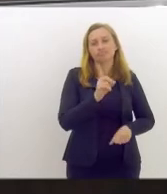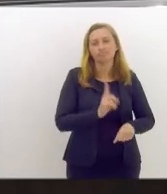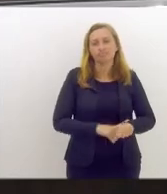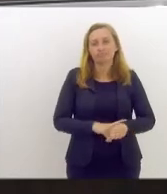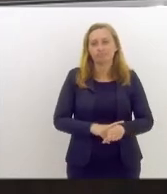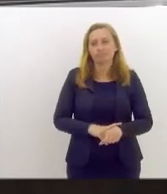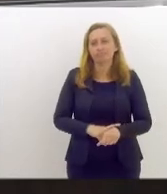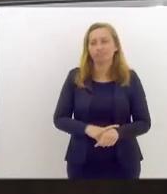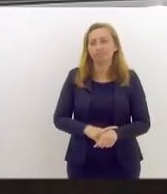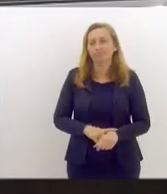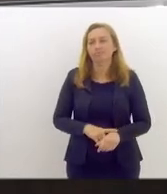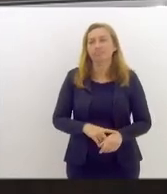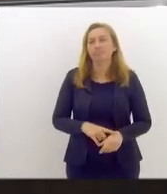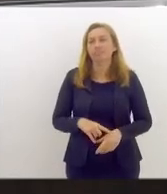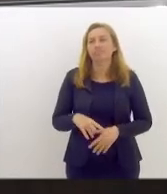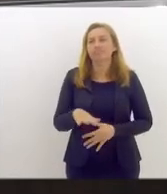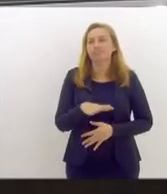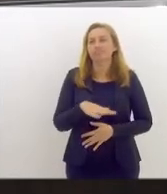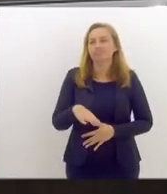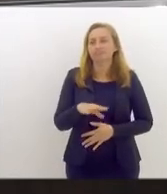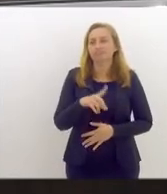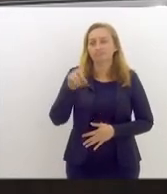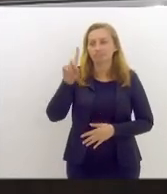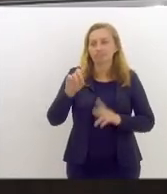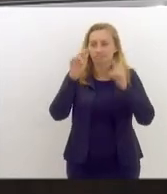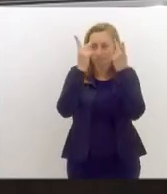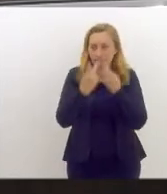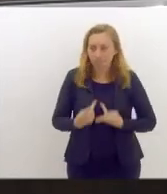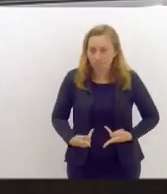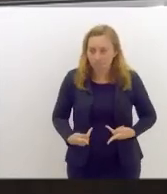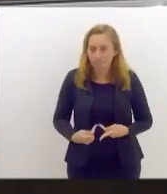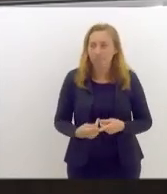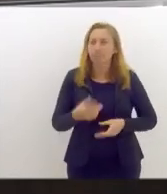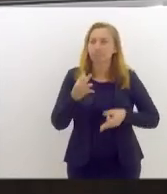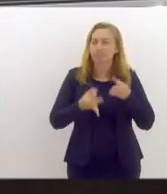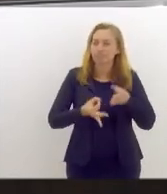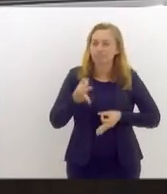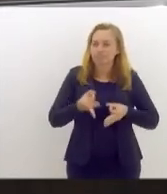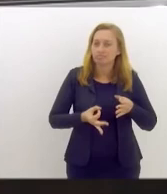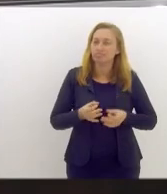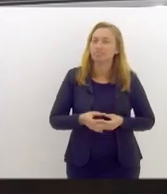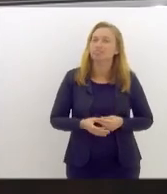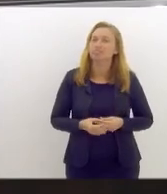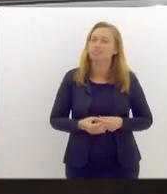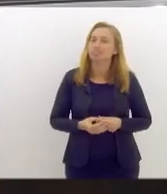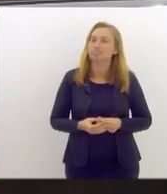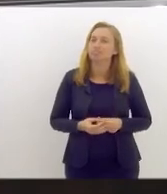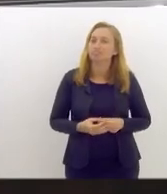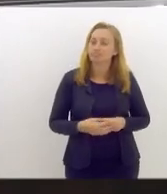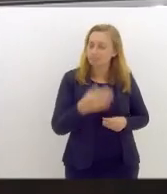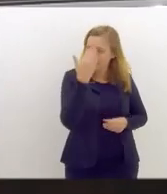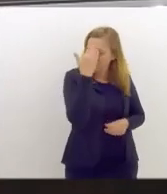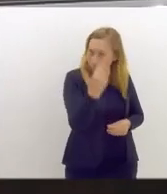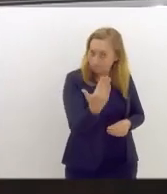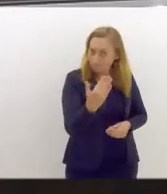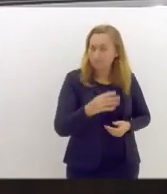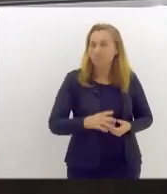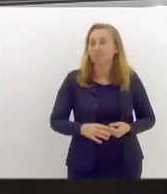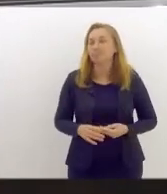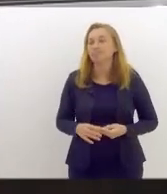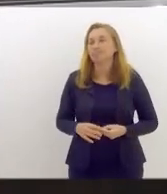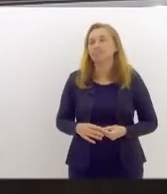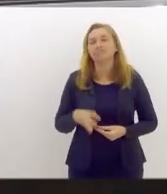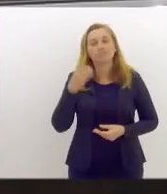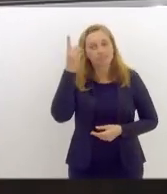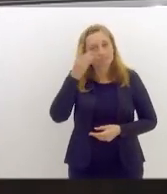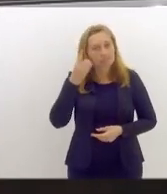no campo dos direitos humanos e da Justiça Agradeço aos senhores